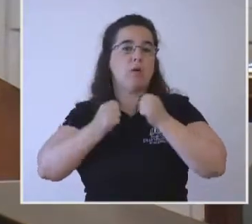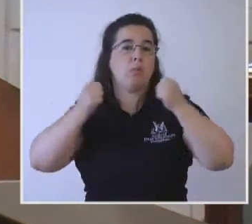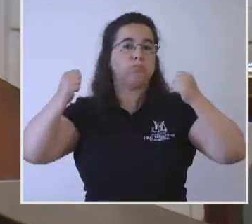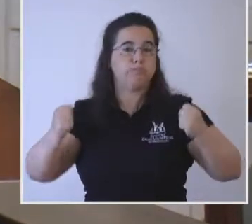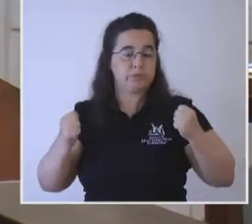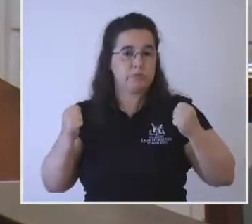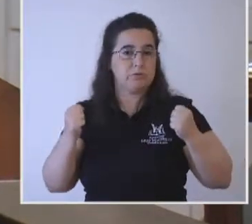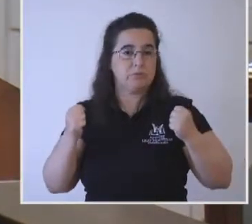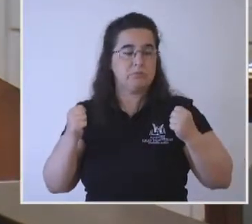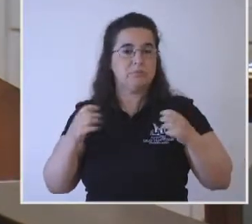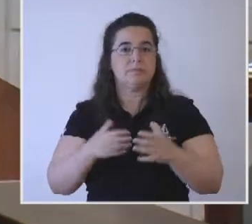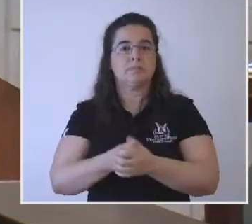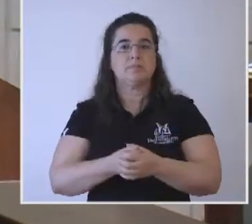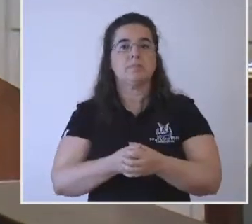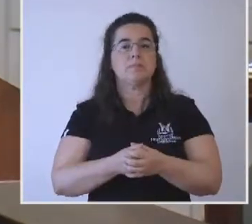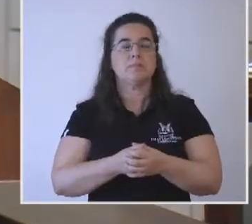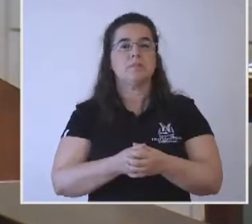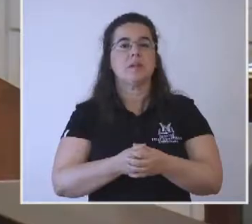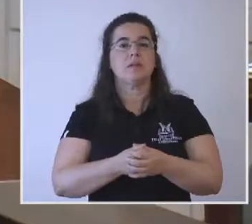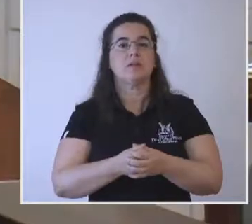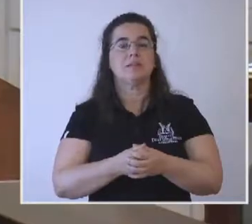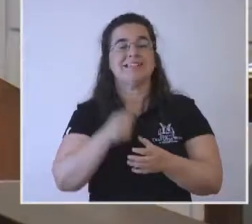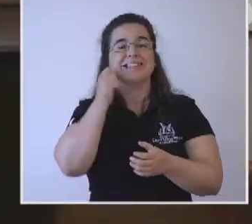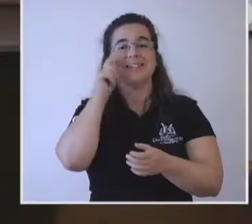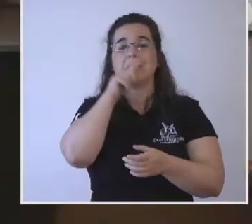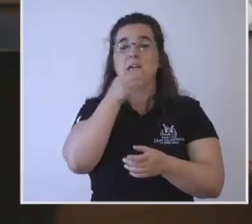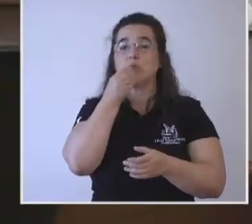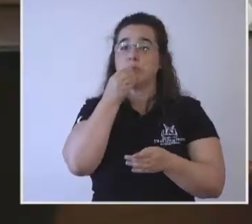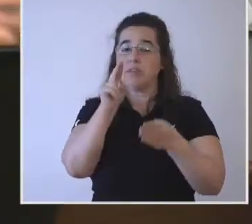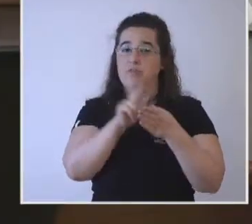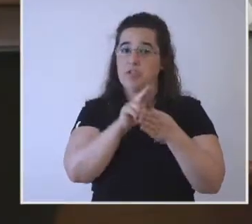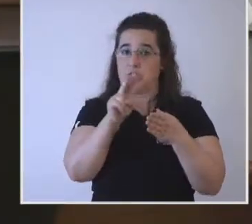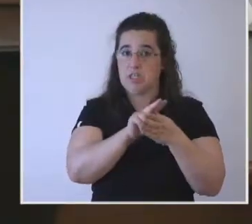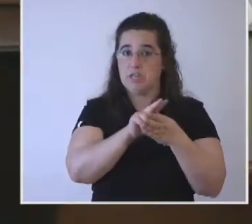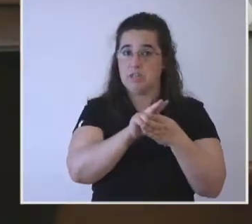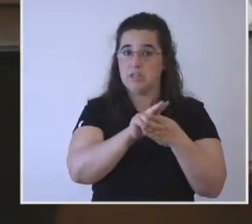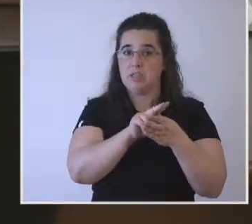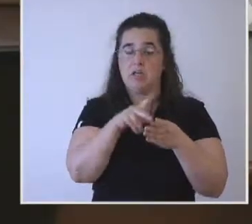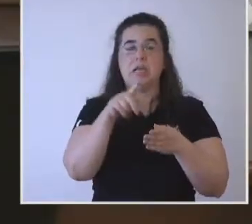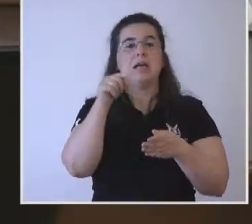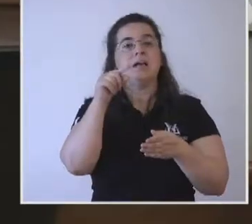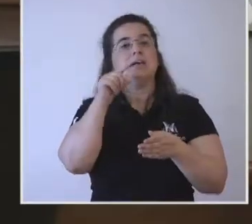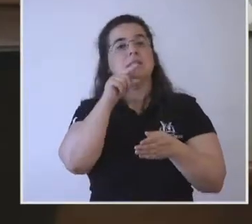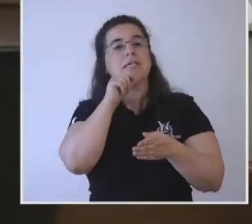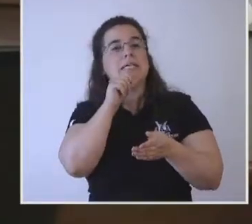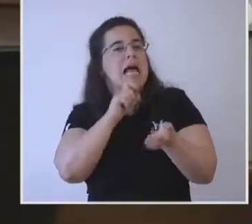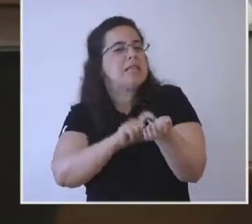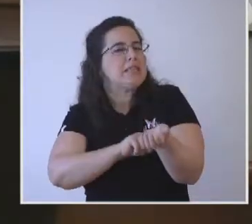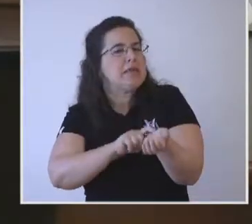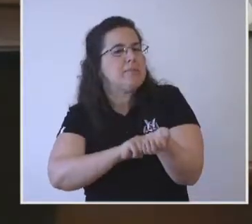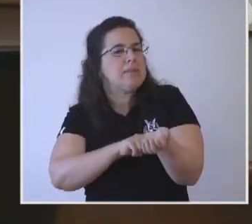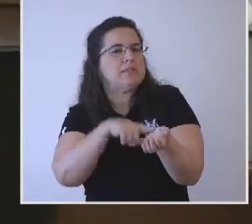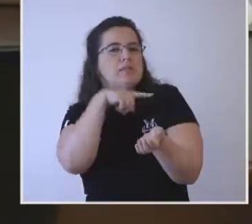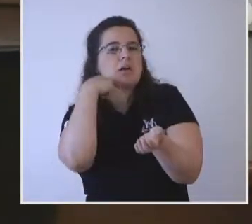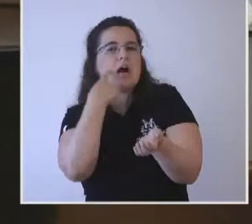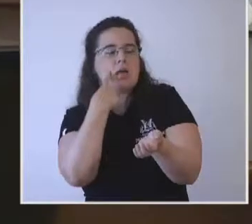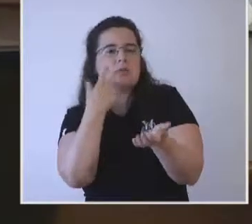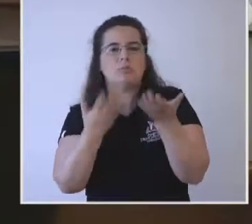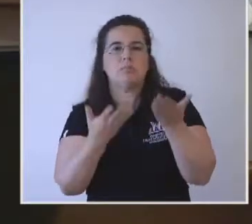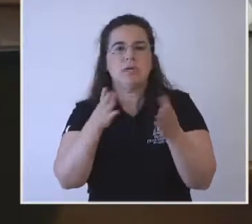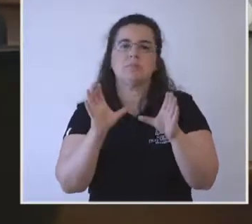diferença significativa, os véganos têm muito menos diabetes do que os não vegetarianos